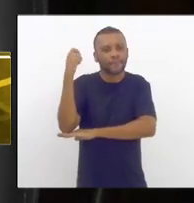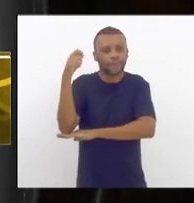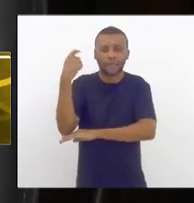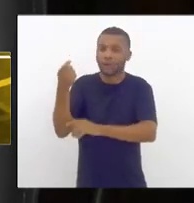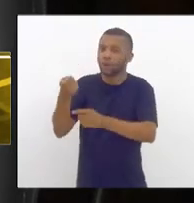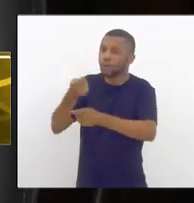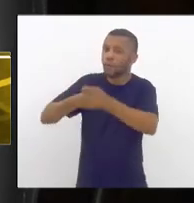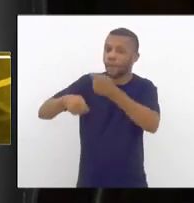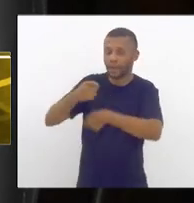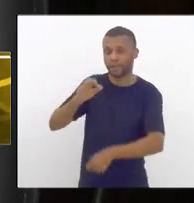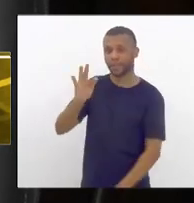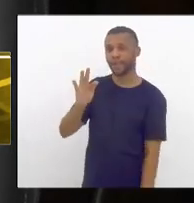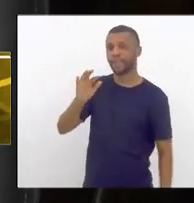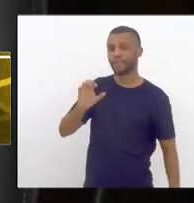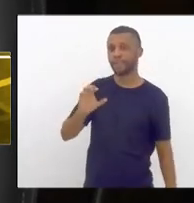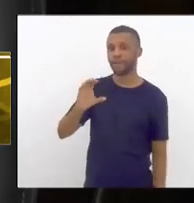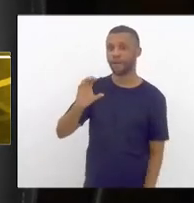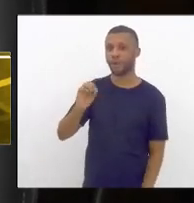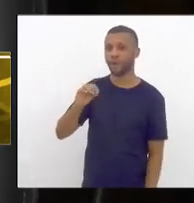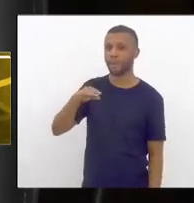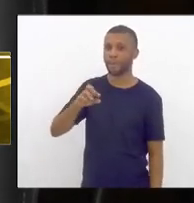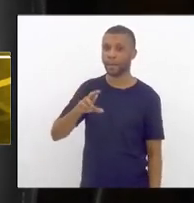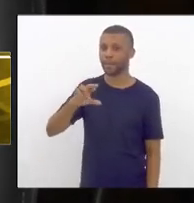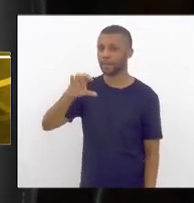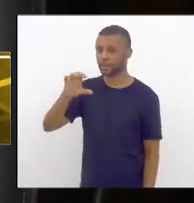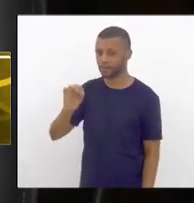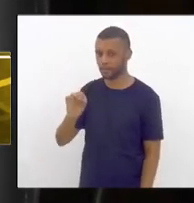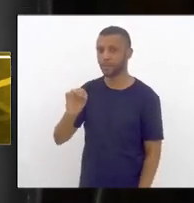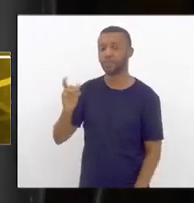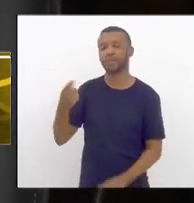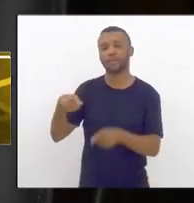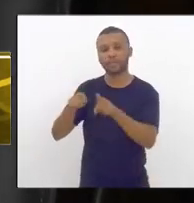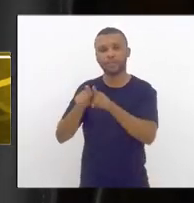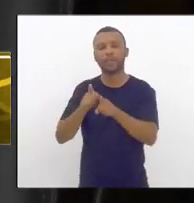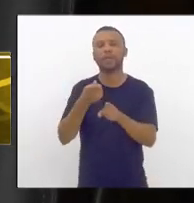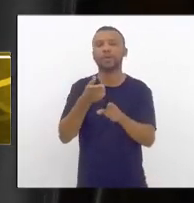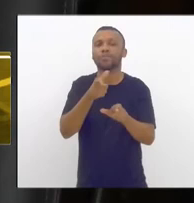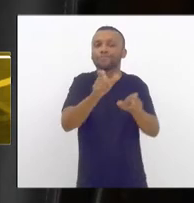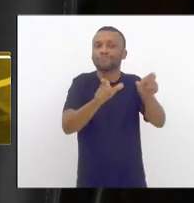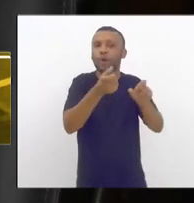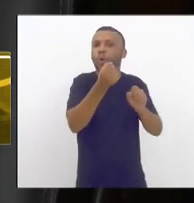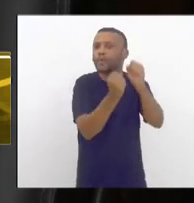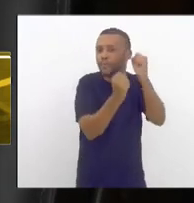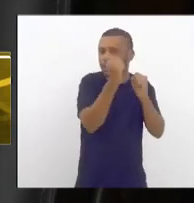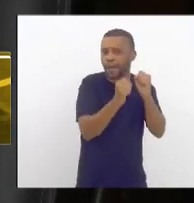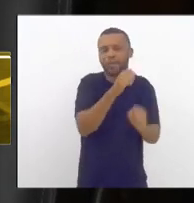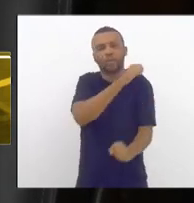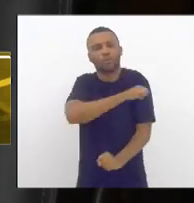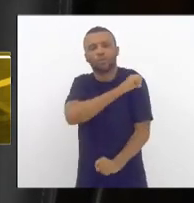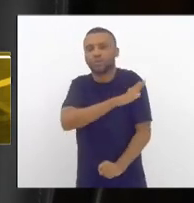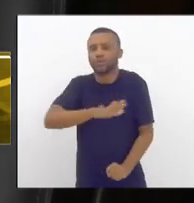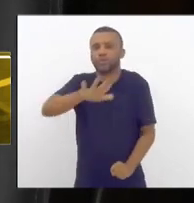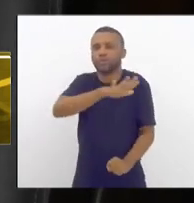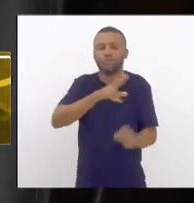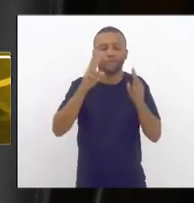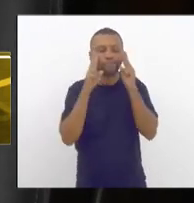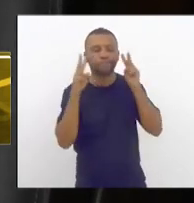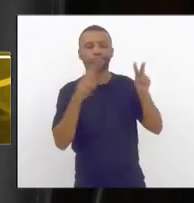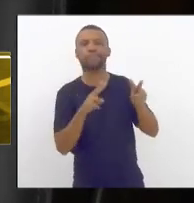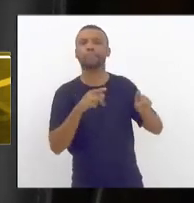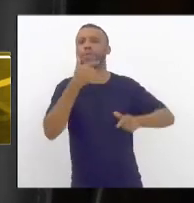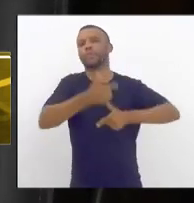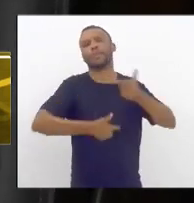porque os empresários do Rio de Janeiro do nosso Estado eles têm que ter o reconhecimento pelo trabalho que